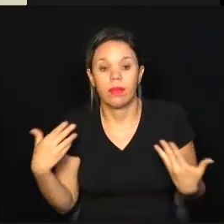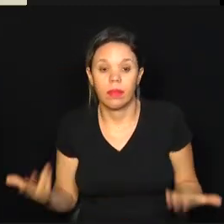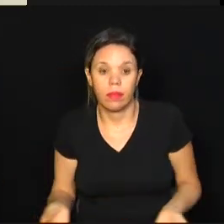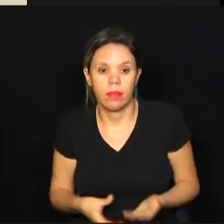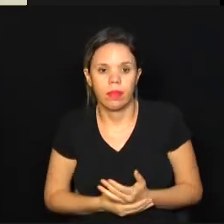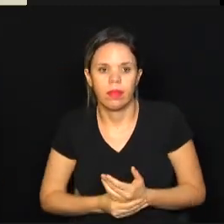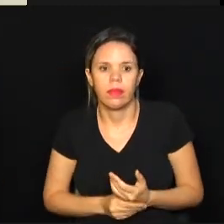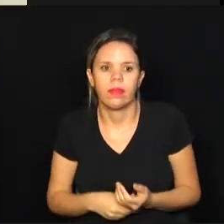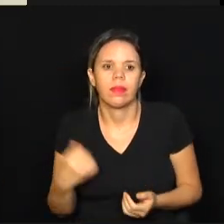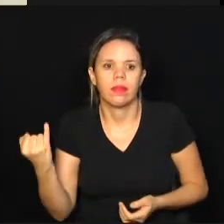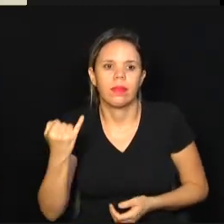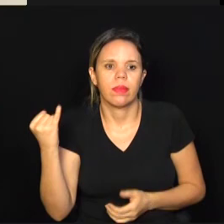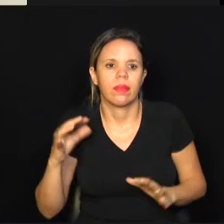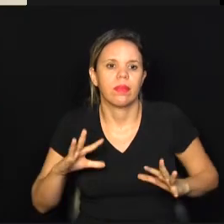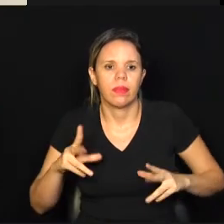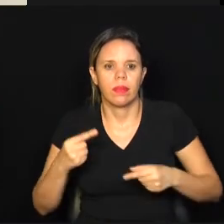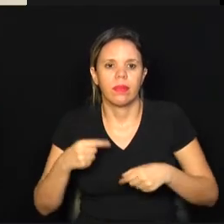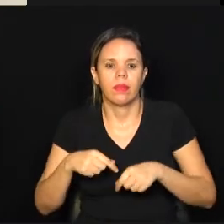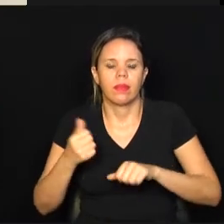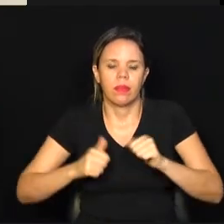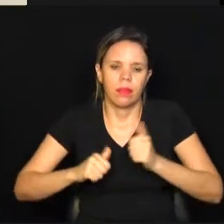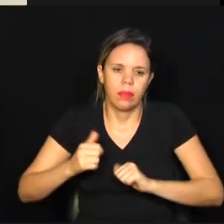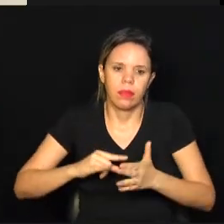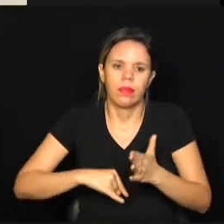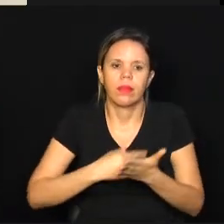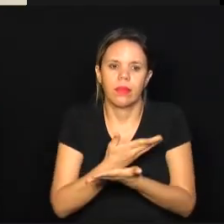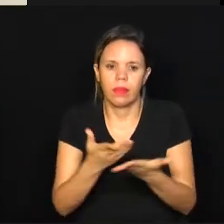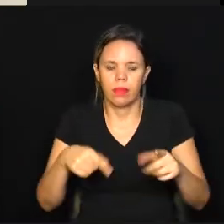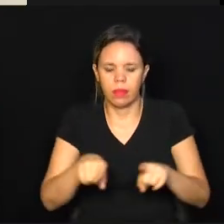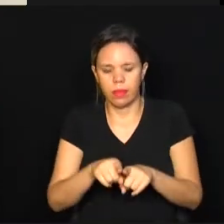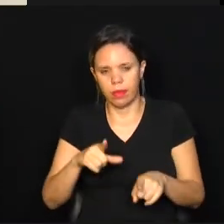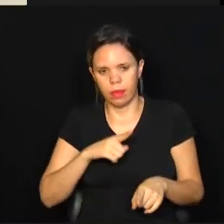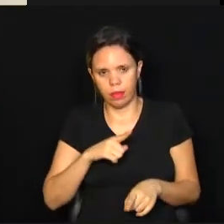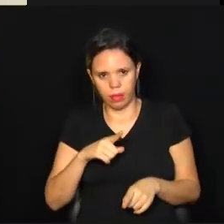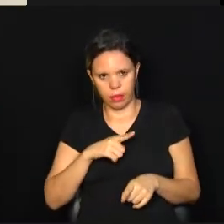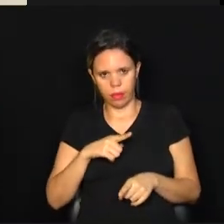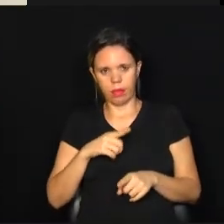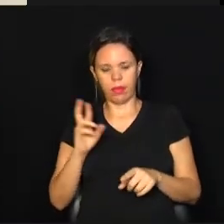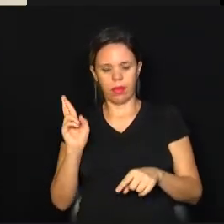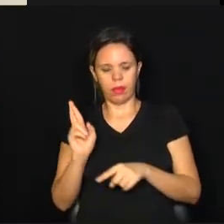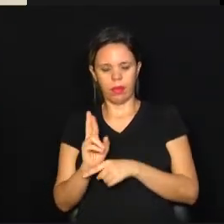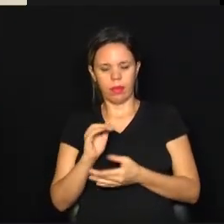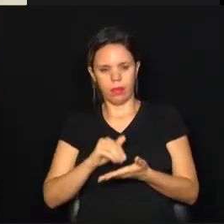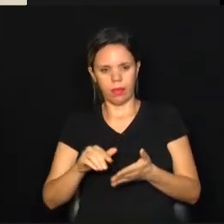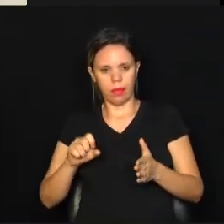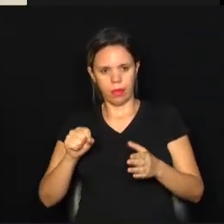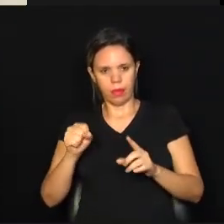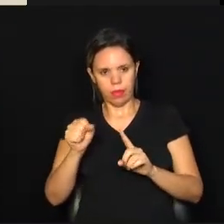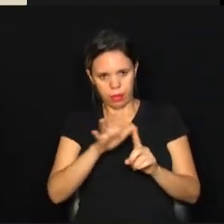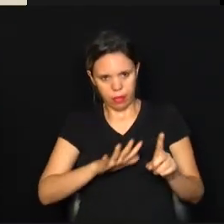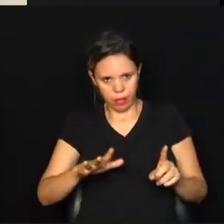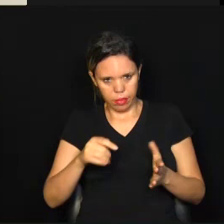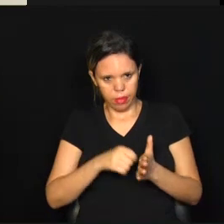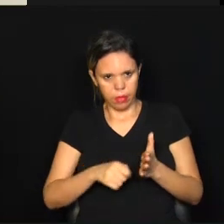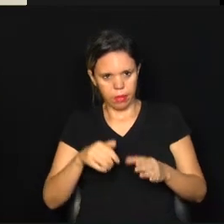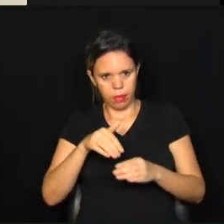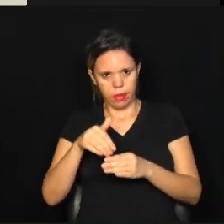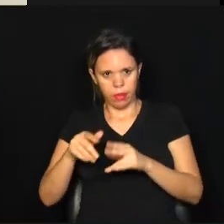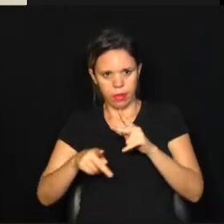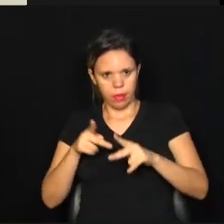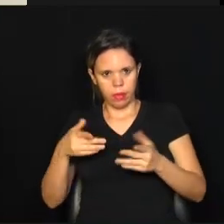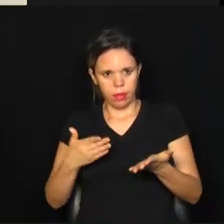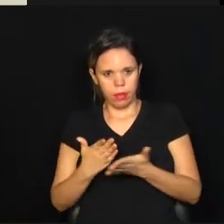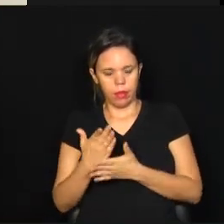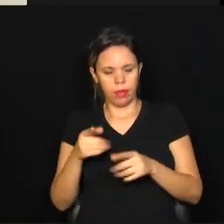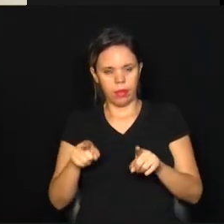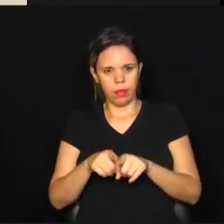é importantíssimo todo esse diagnóstico que vocês que são representantes da sociedade, são eleitos pelo povo,